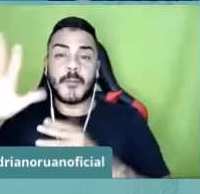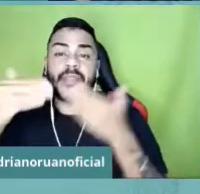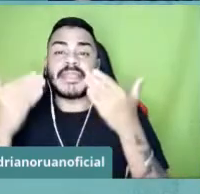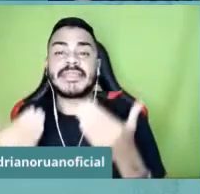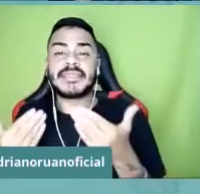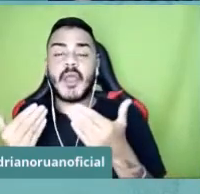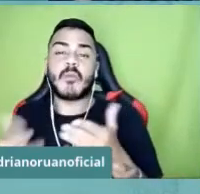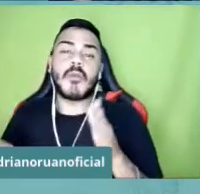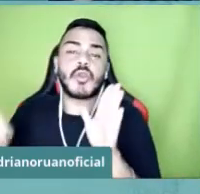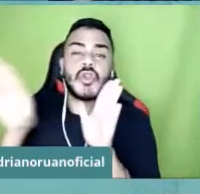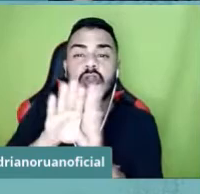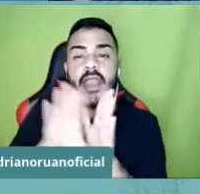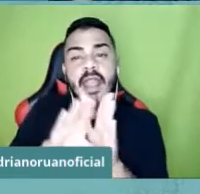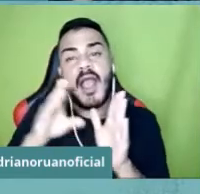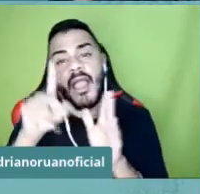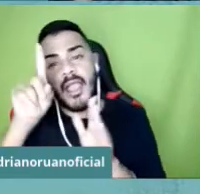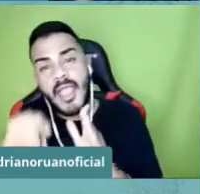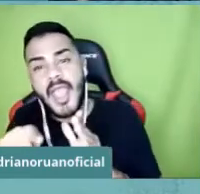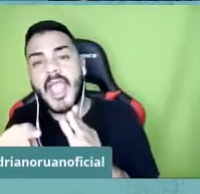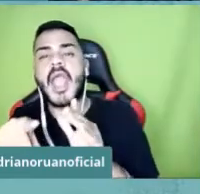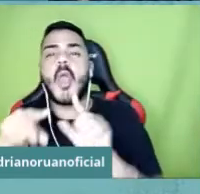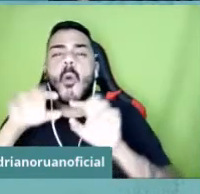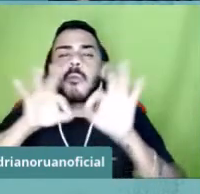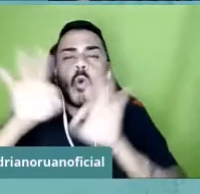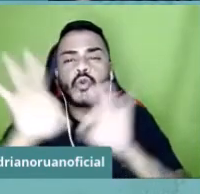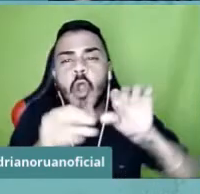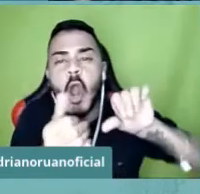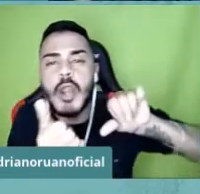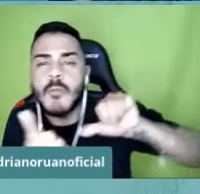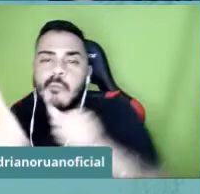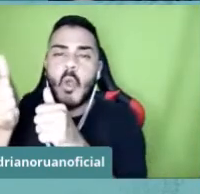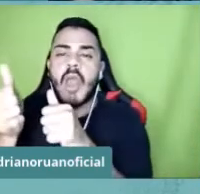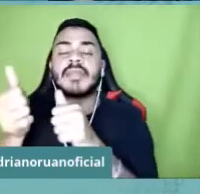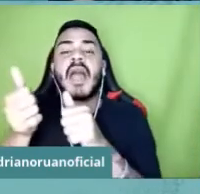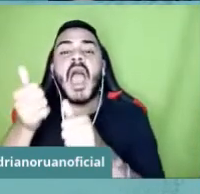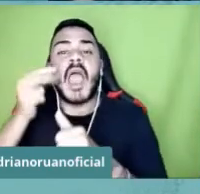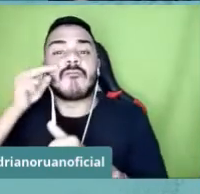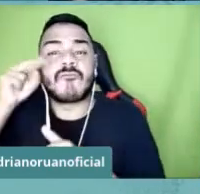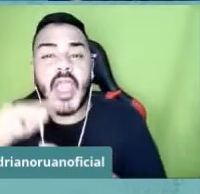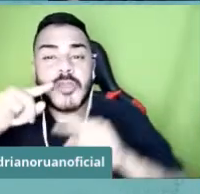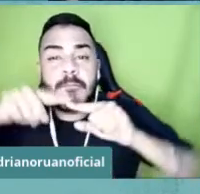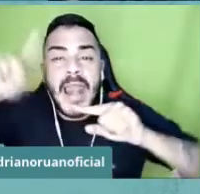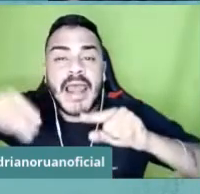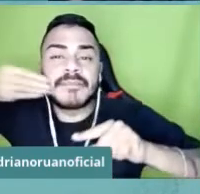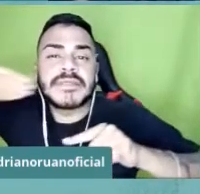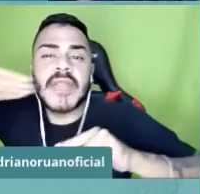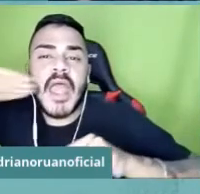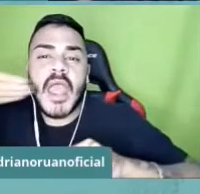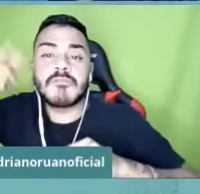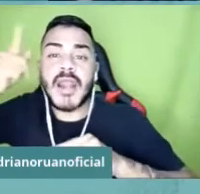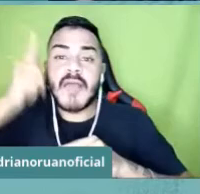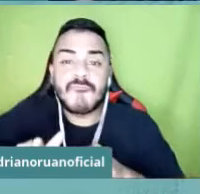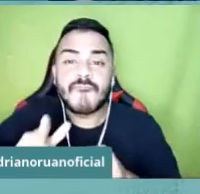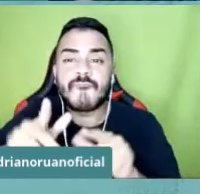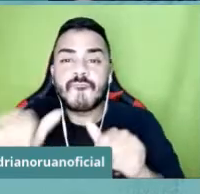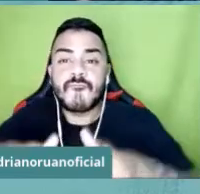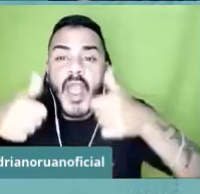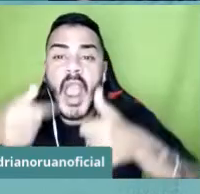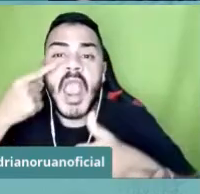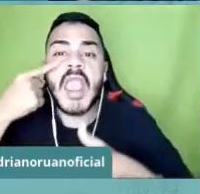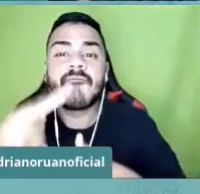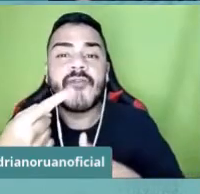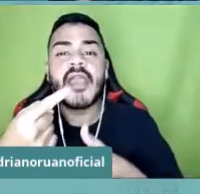aqui, é passado por um controle de qualidade, então é feita uma série de testes para confirmar